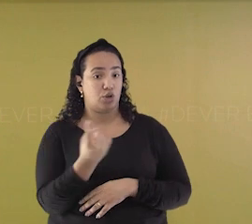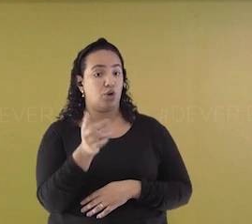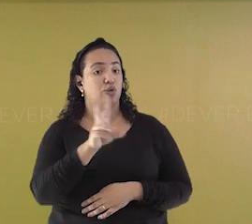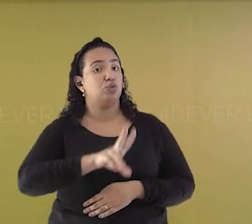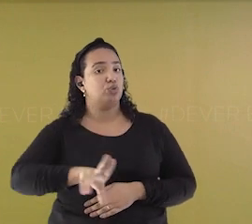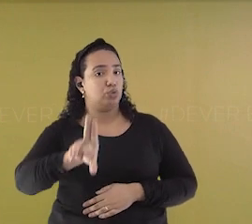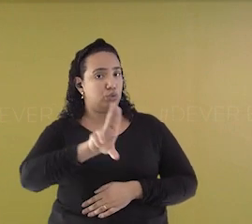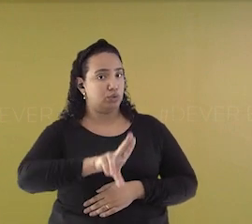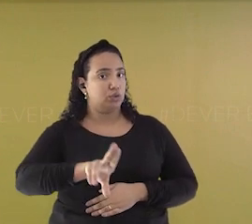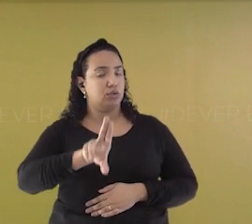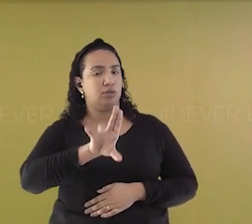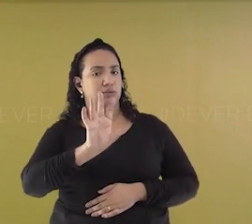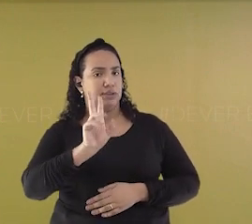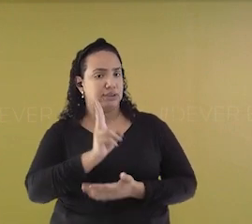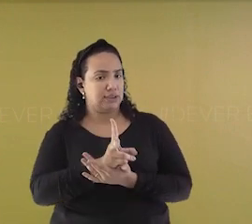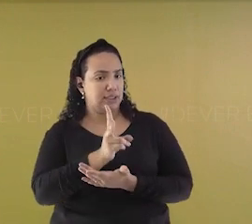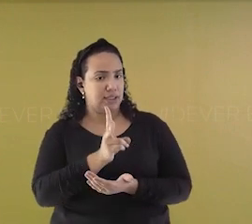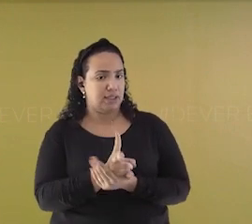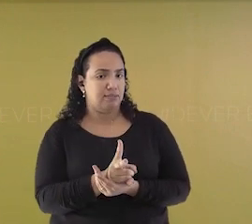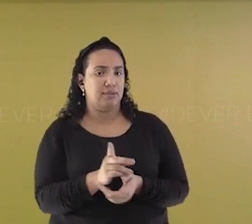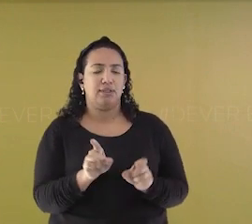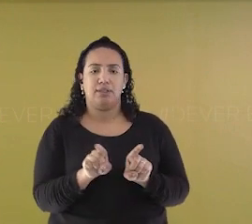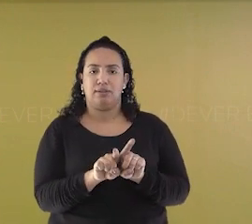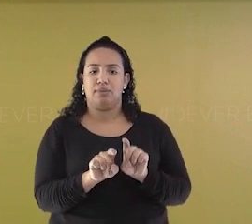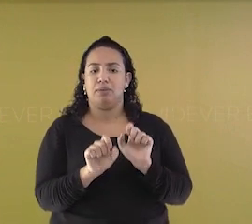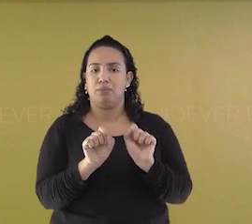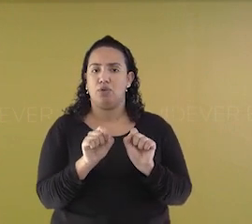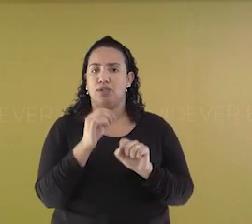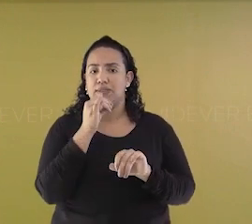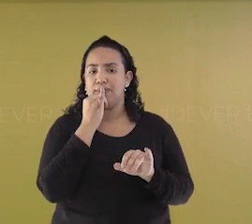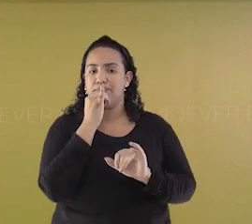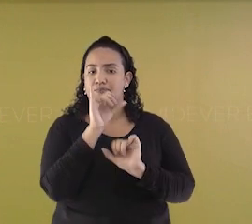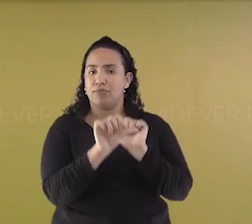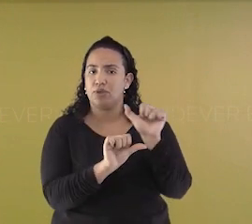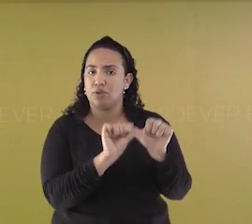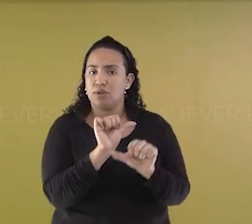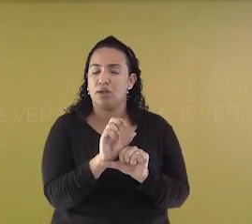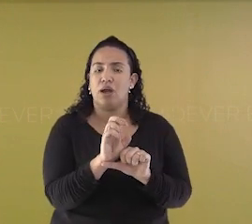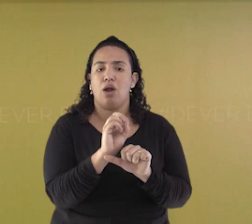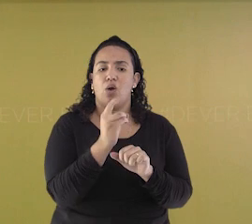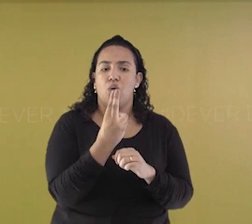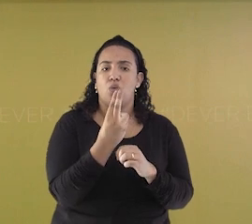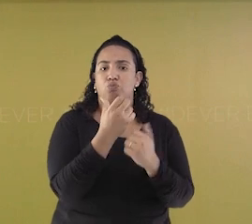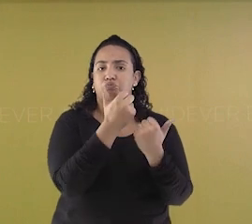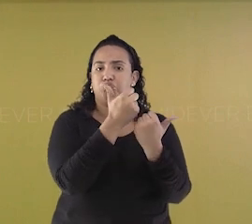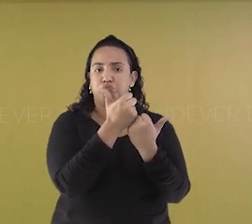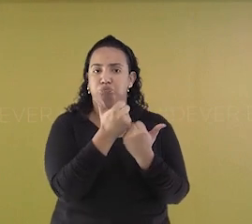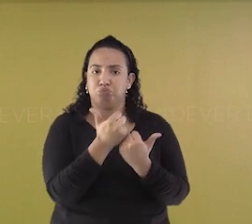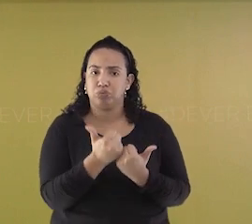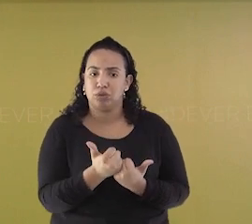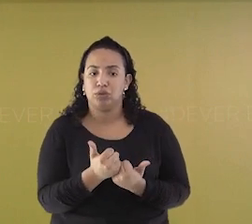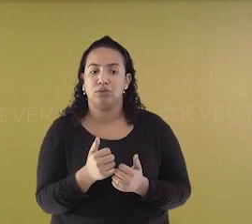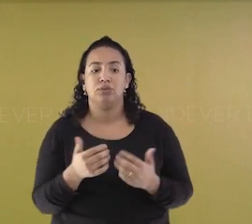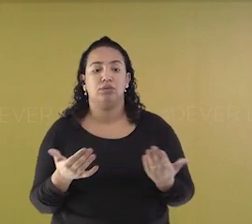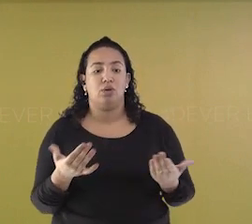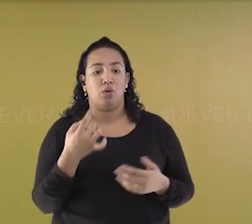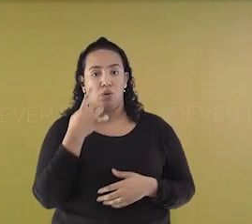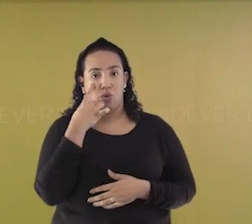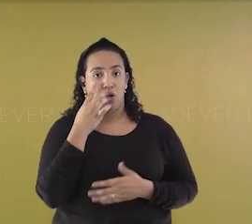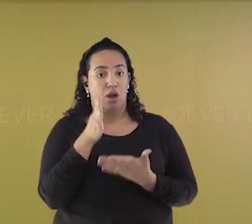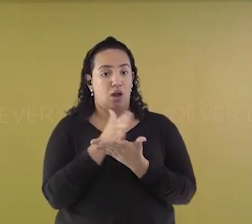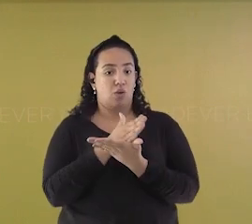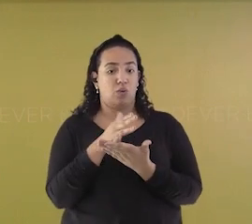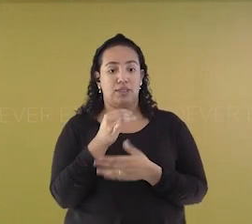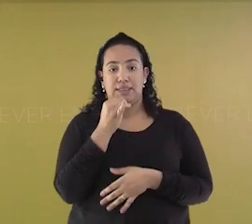utilizados por nós e, além de tudo, são trocados ou substituídos de períodos em períodos. Deixei